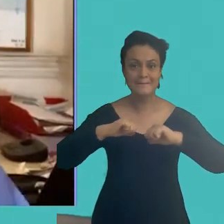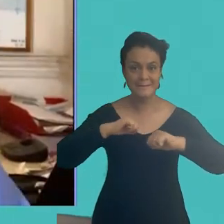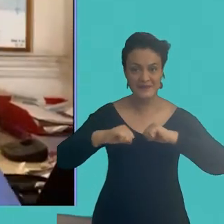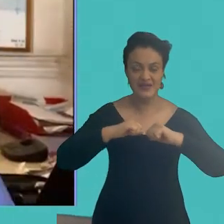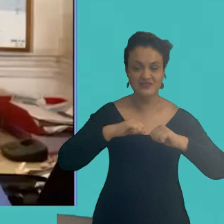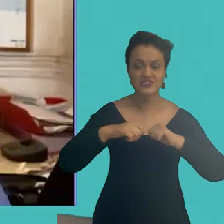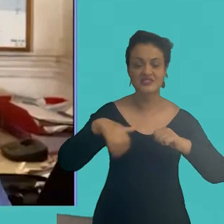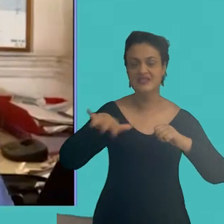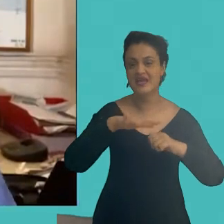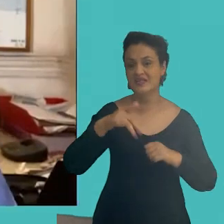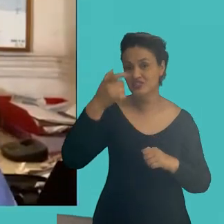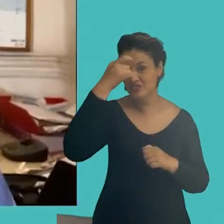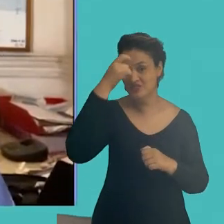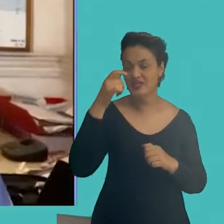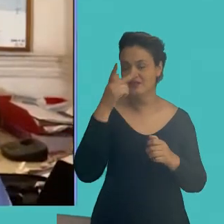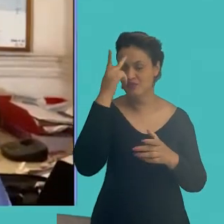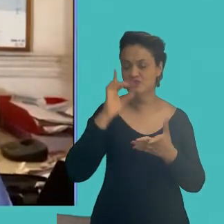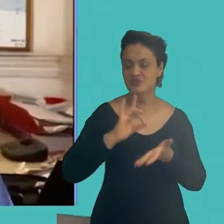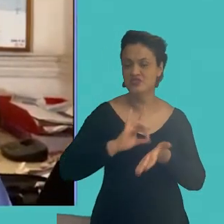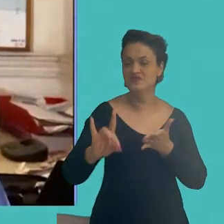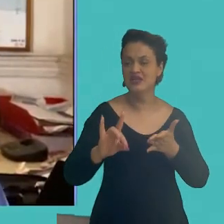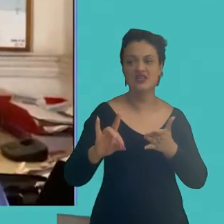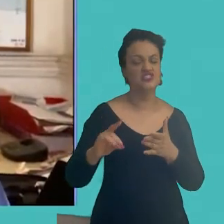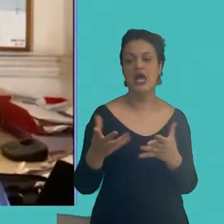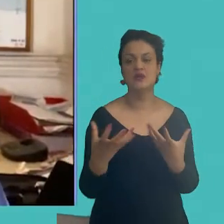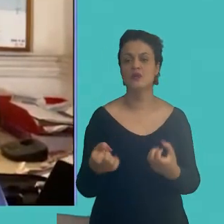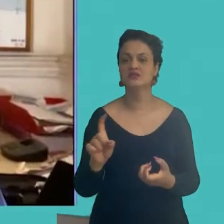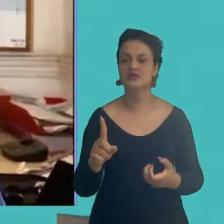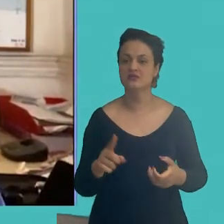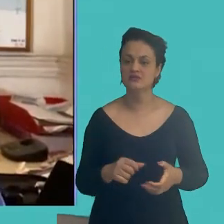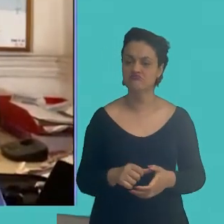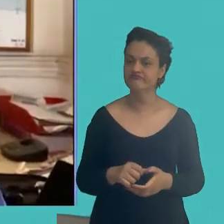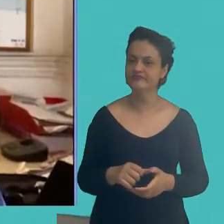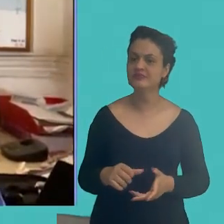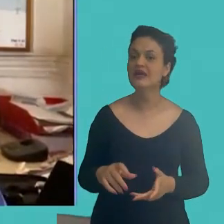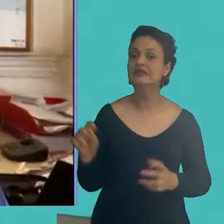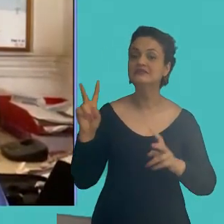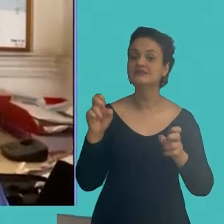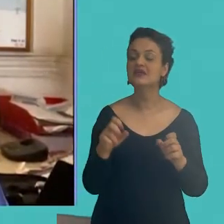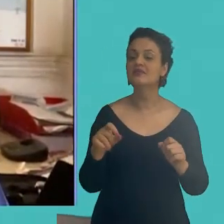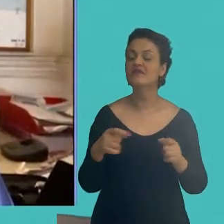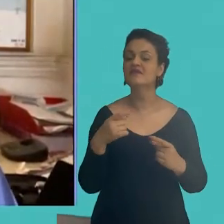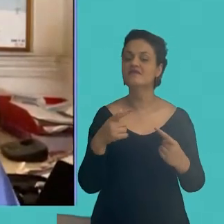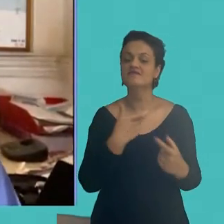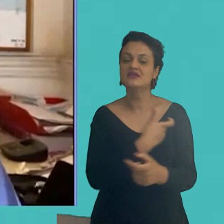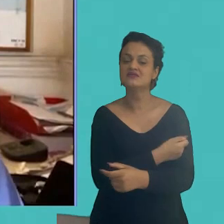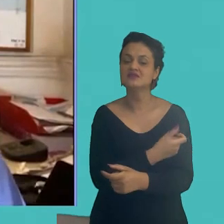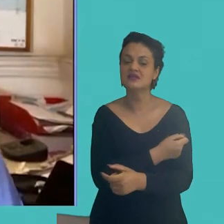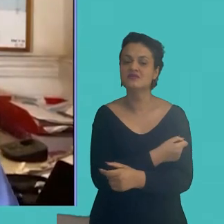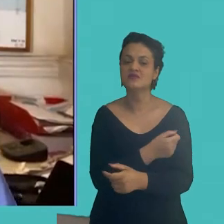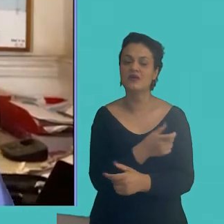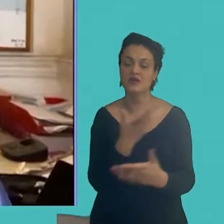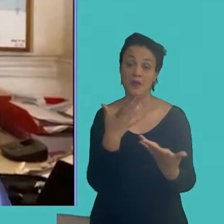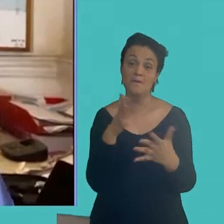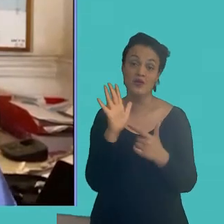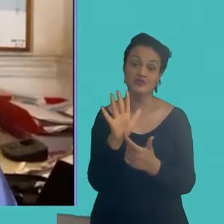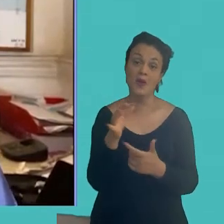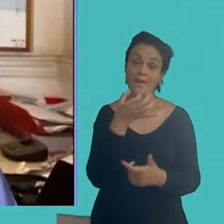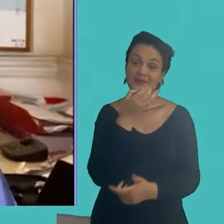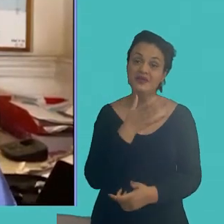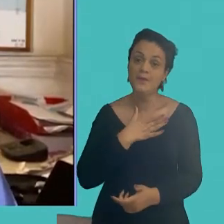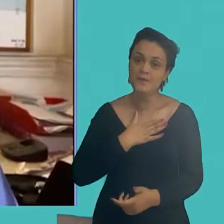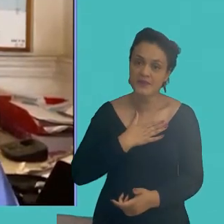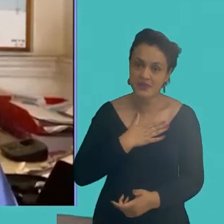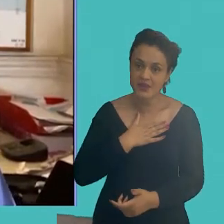do adversário. Então, no caso da vacinação, como se propaga... Agora eu vou colocar a minha opinião pessoal. Tá? Até aqui